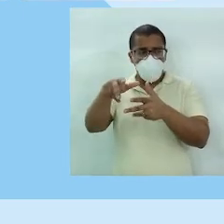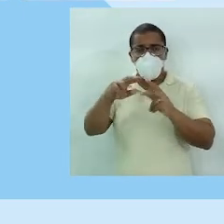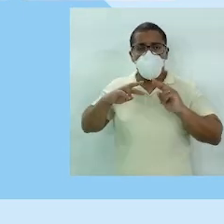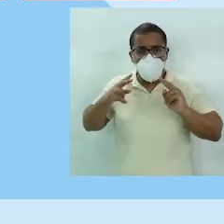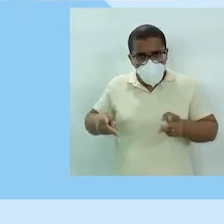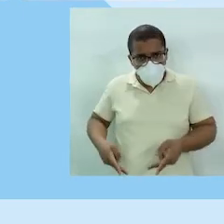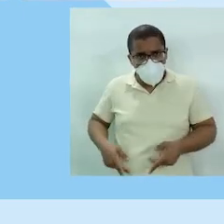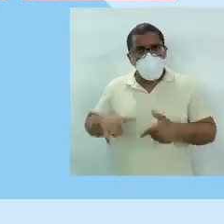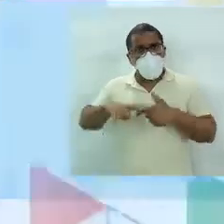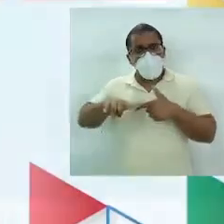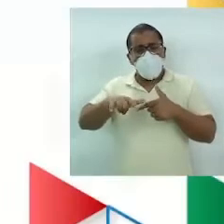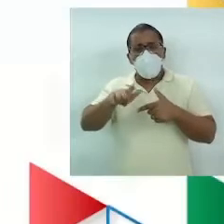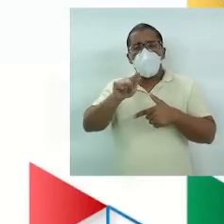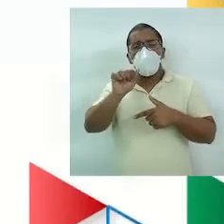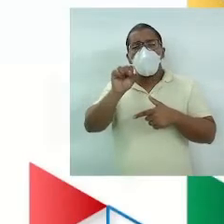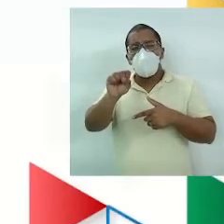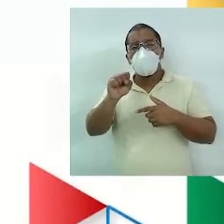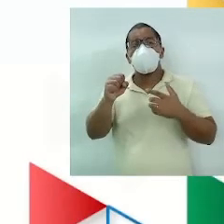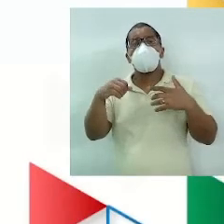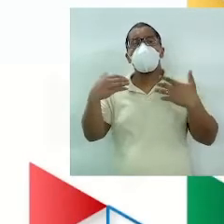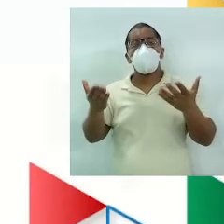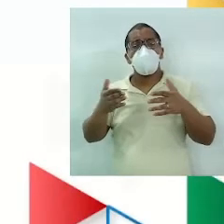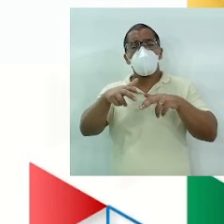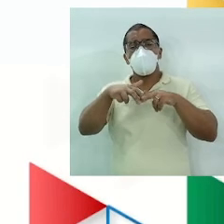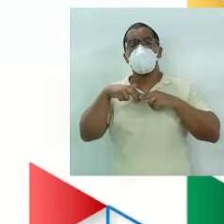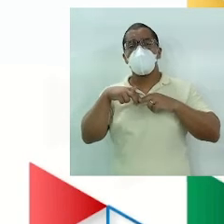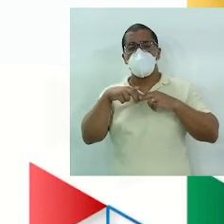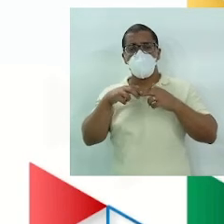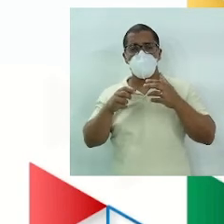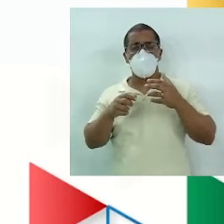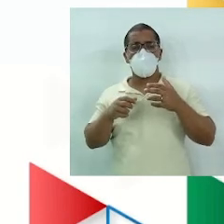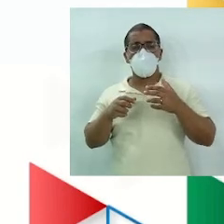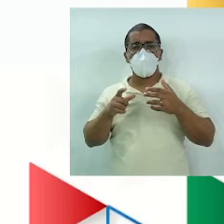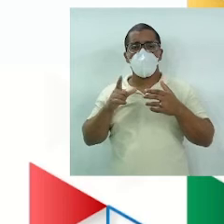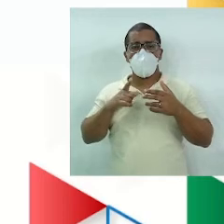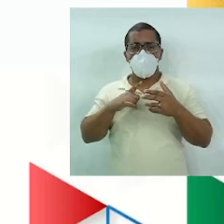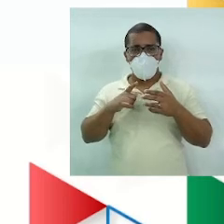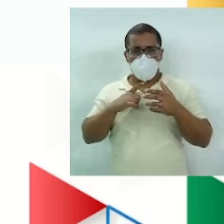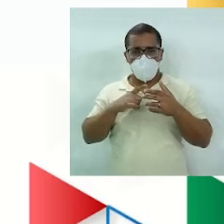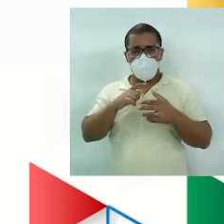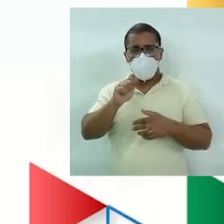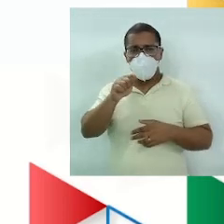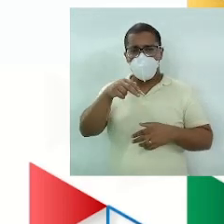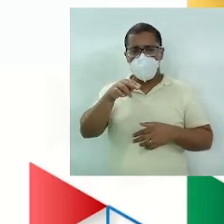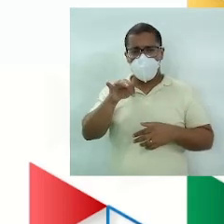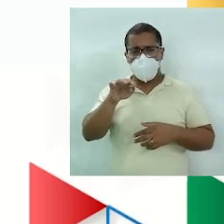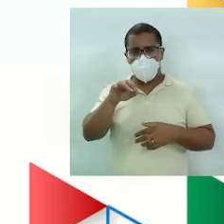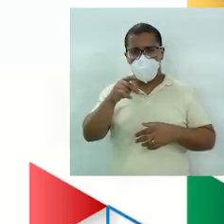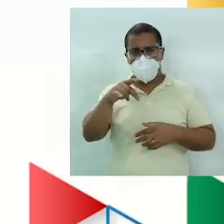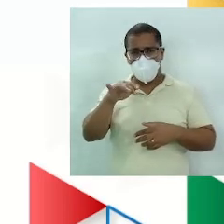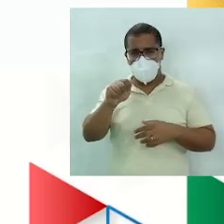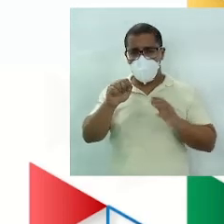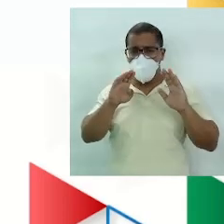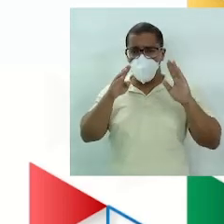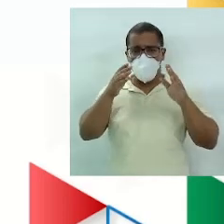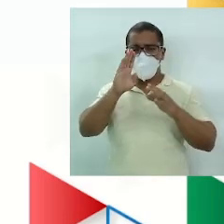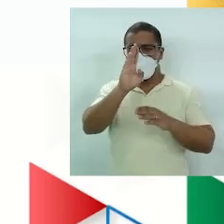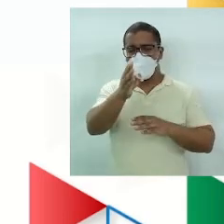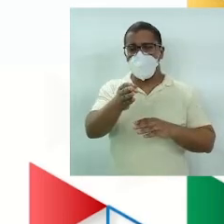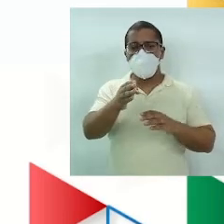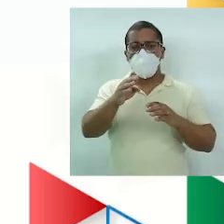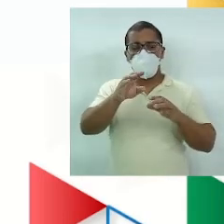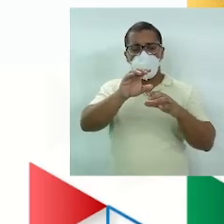gás lançado por meio das atividades antrópicas está diretamente relacionado ao efeito estufa? Se